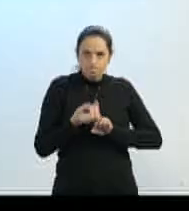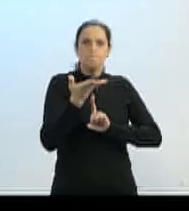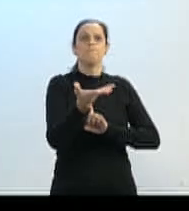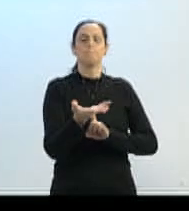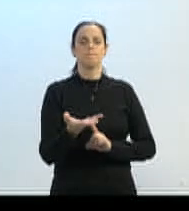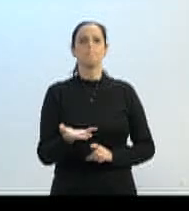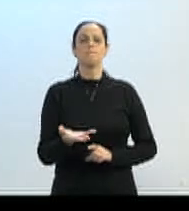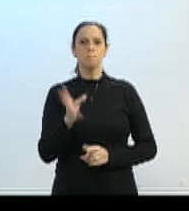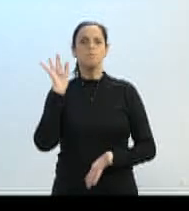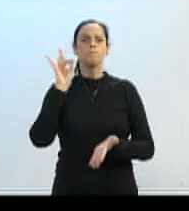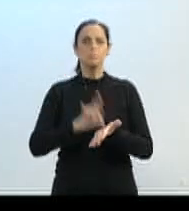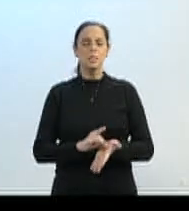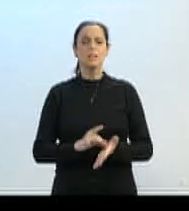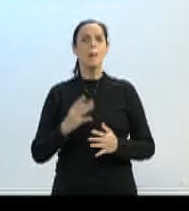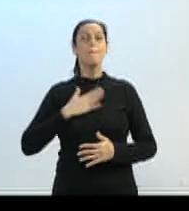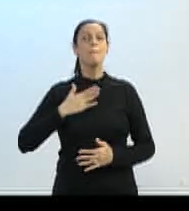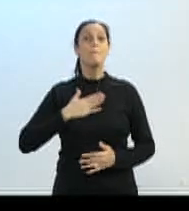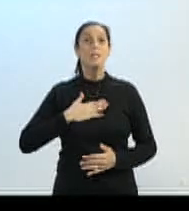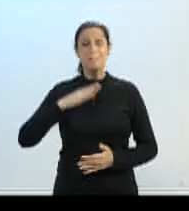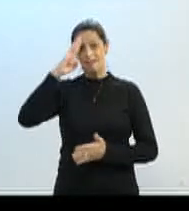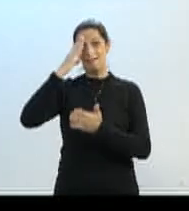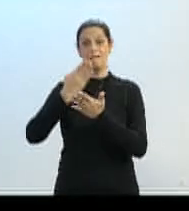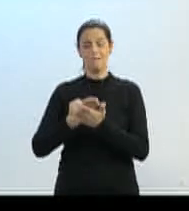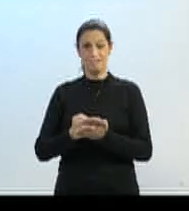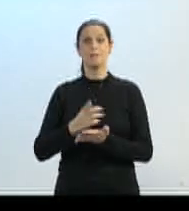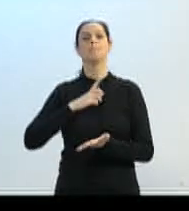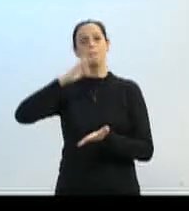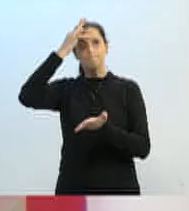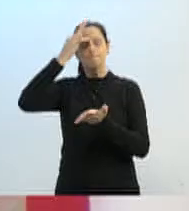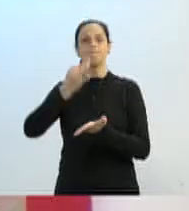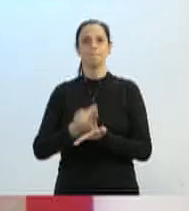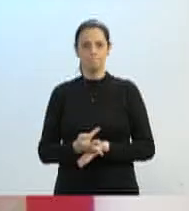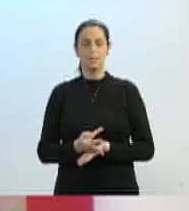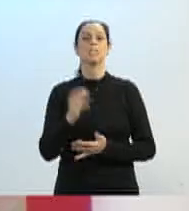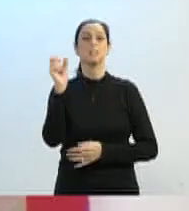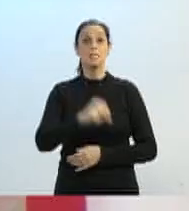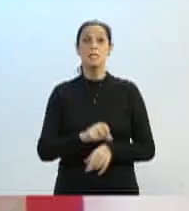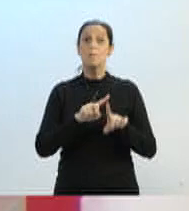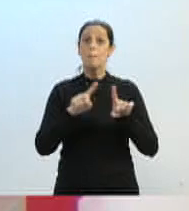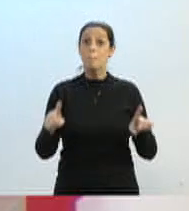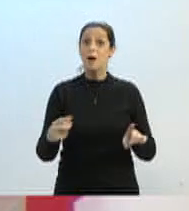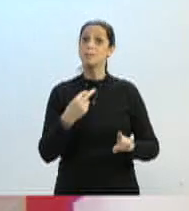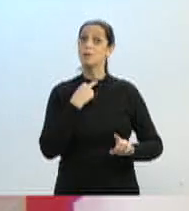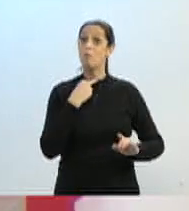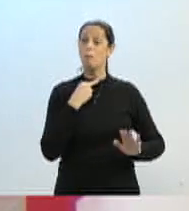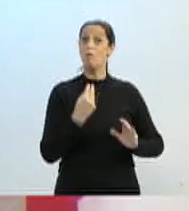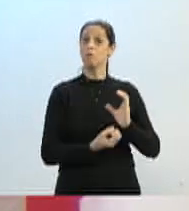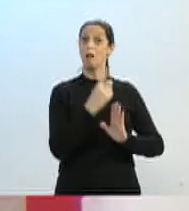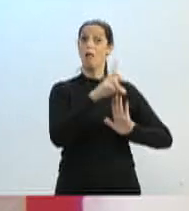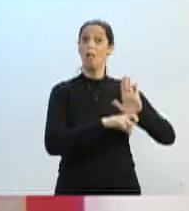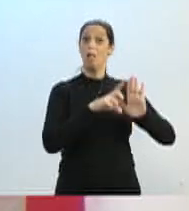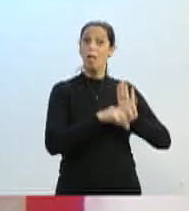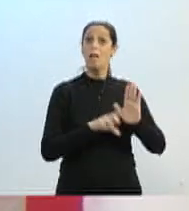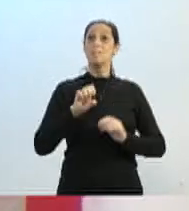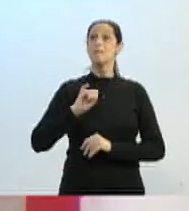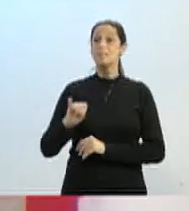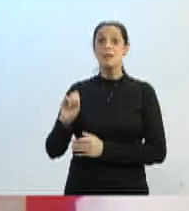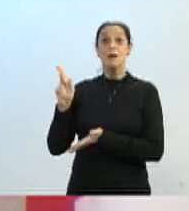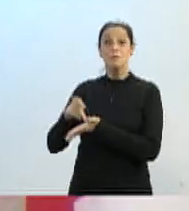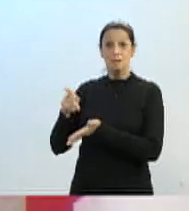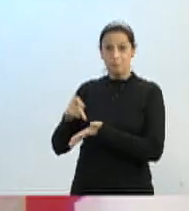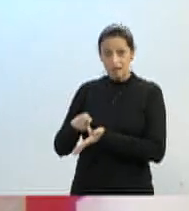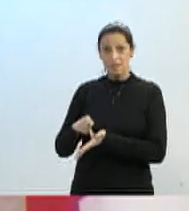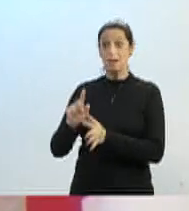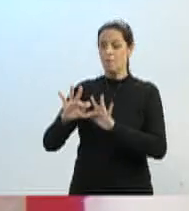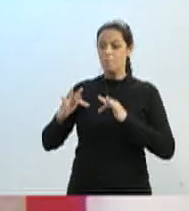o meu conjunto de crenças é norteado pela minha fé. Mas eu não posso legislar em paz sabendo que a família da qual eu escolhi para fazer parte, que